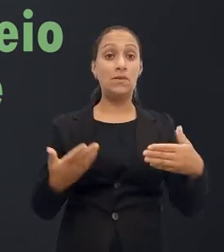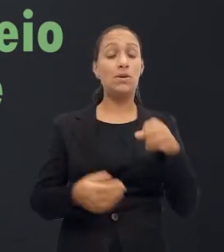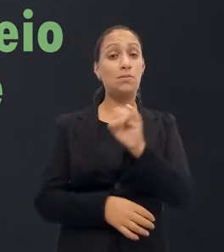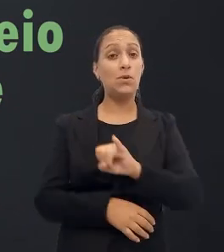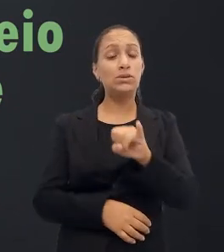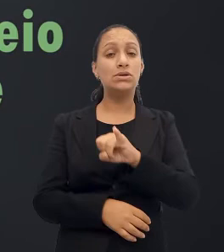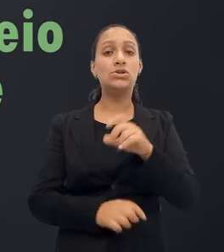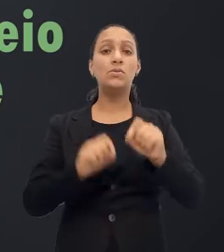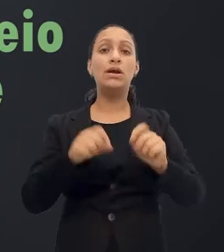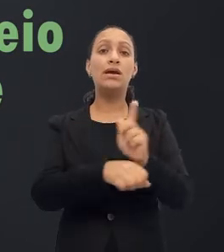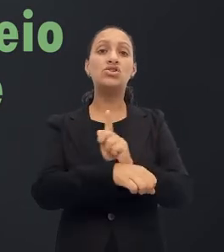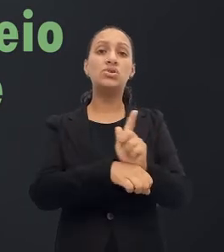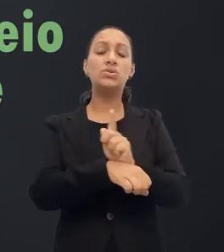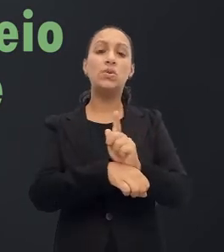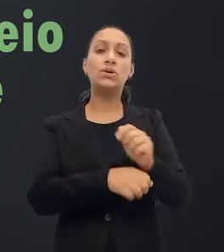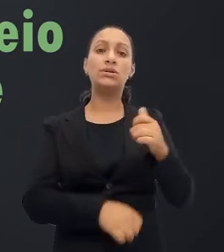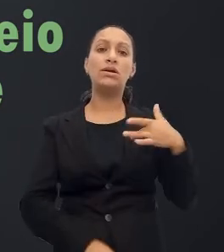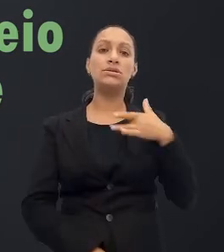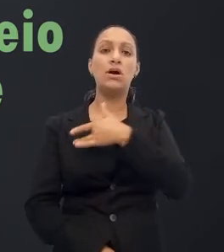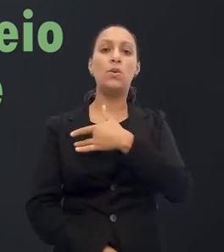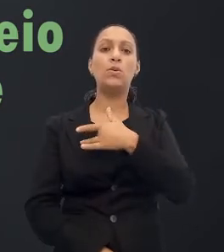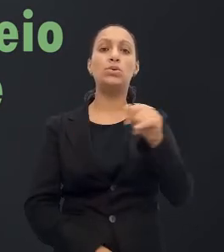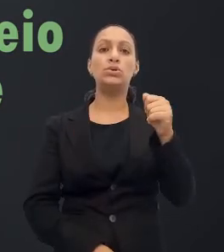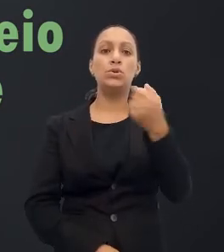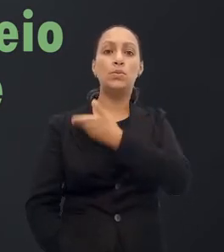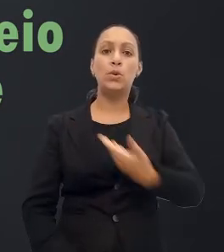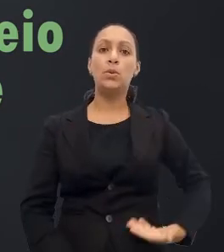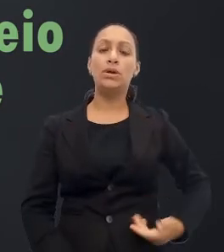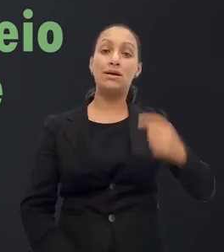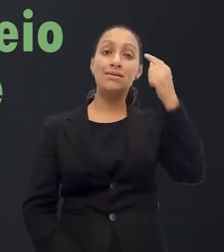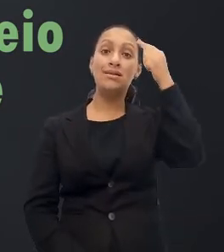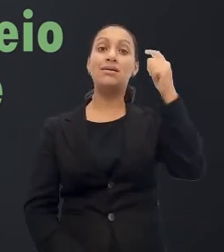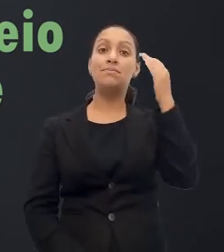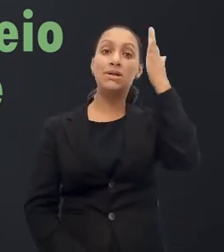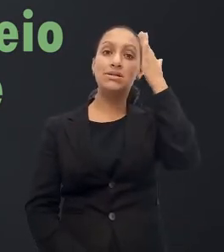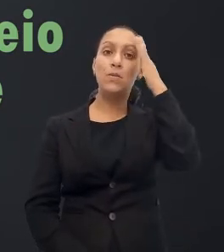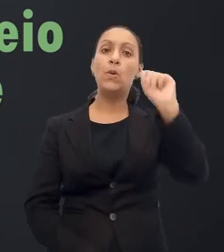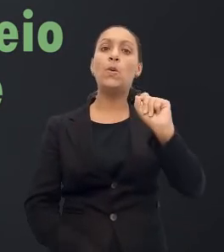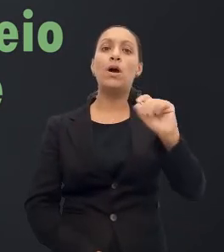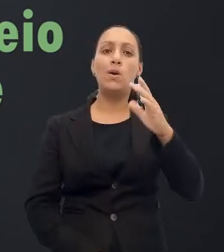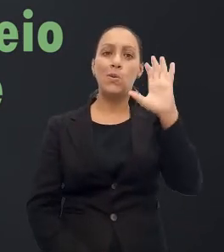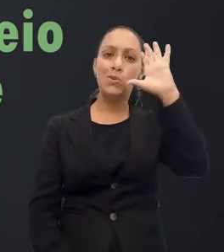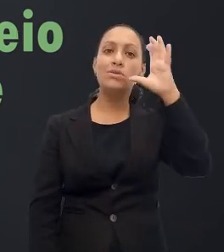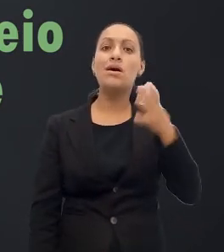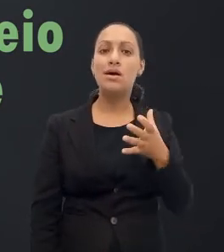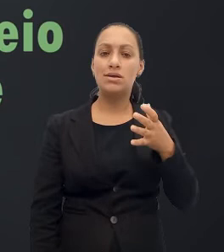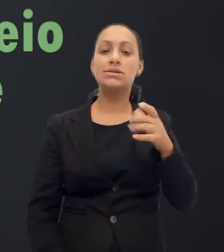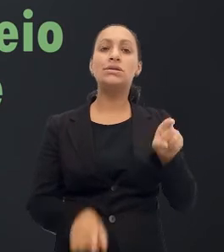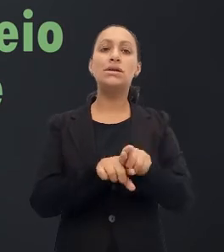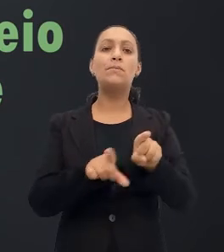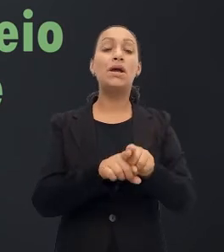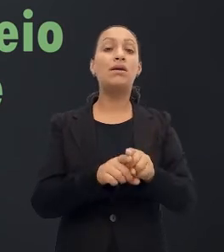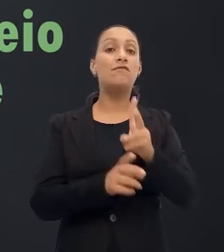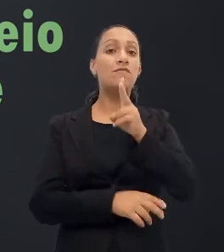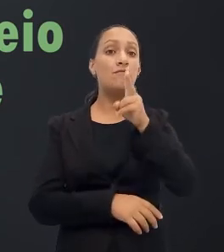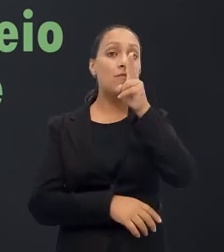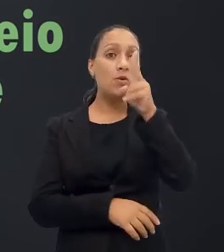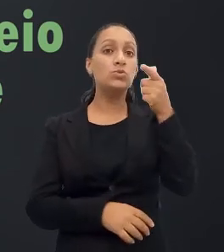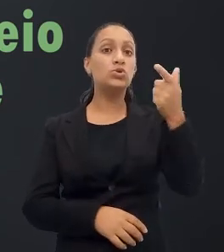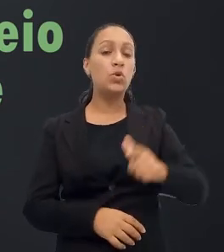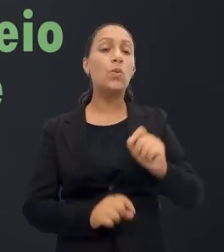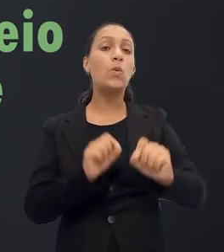saúde pública, para ter uma ideia do que está acontecendo, e mais ainda, né, eu reforço, pós-vacinação,